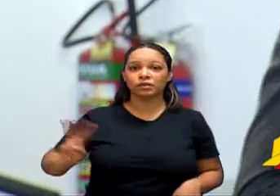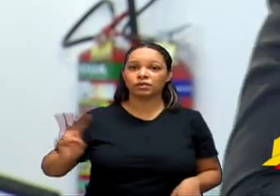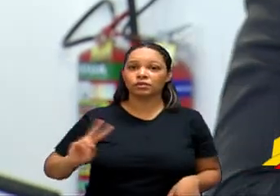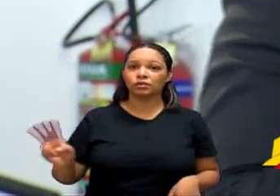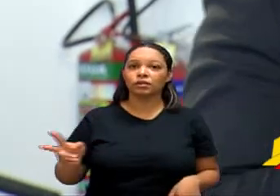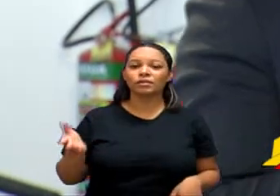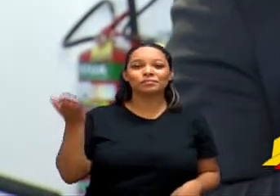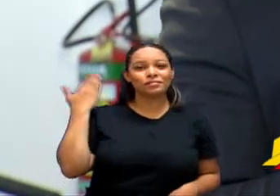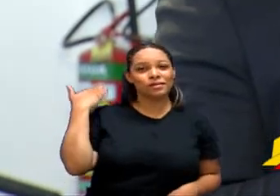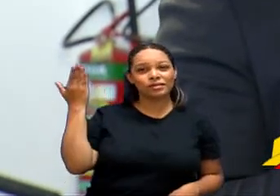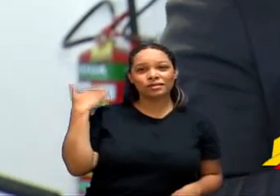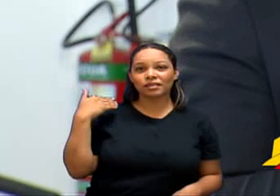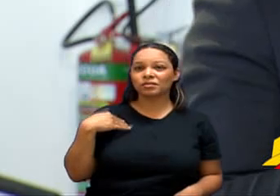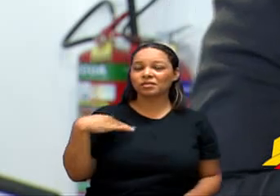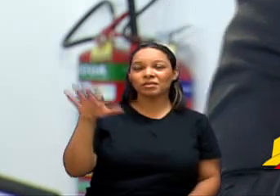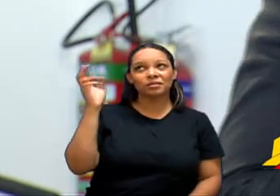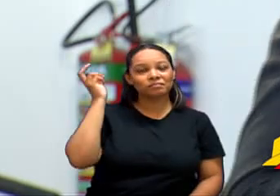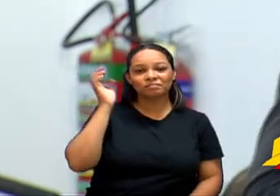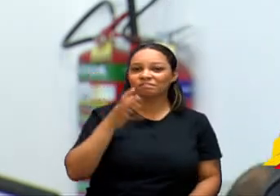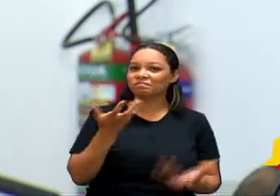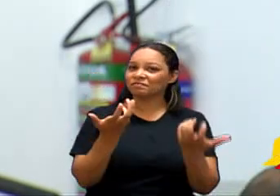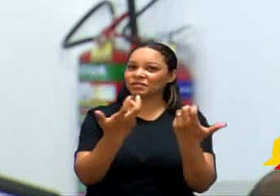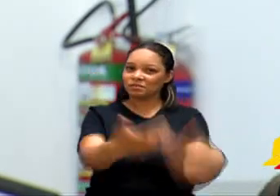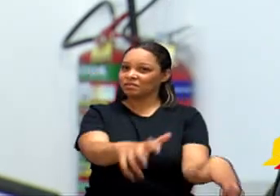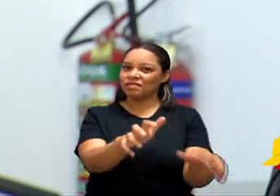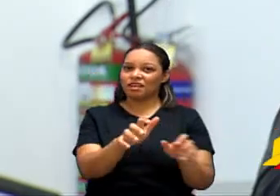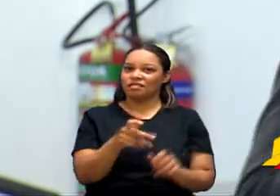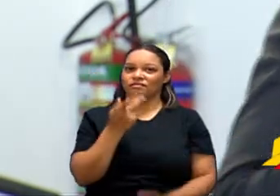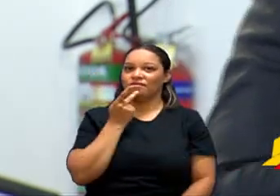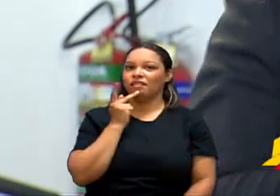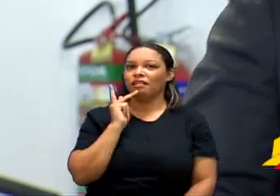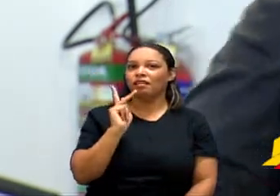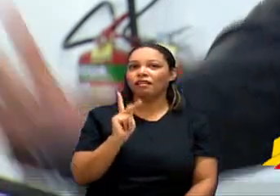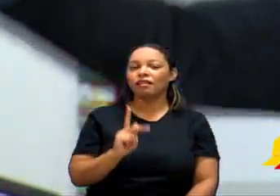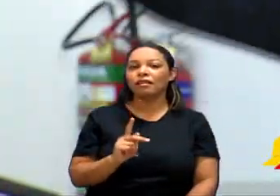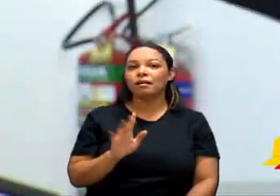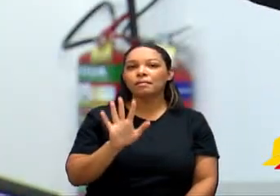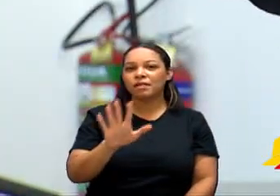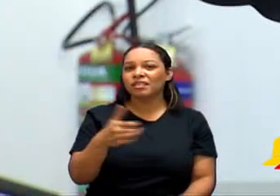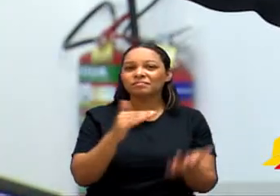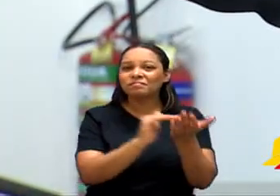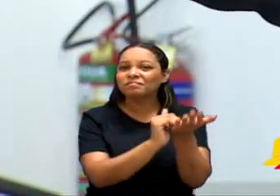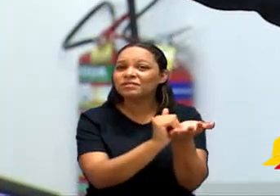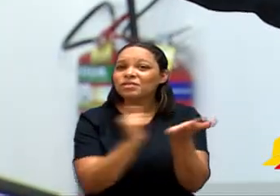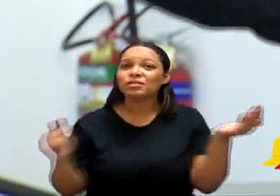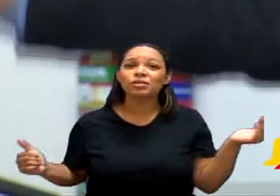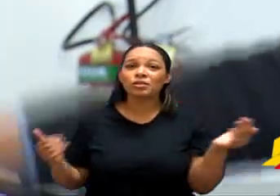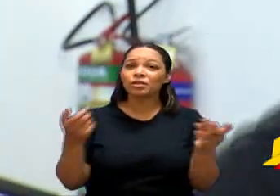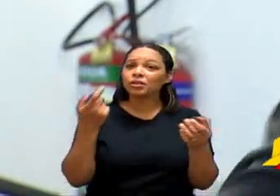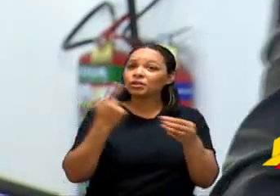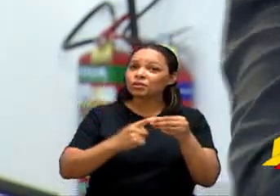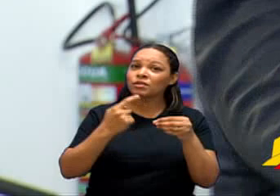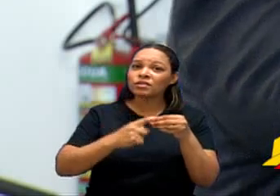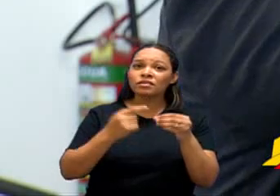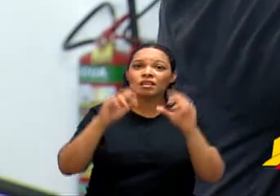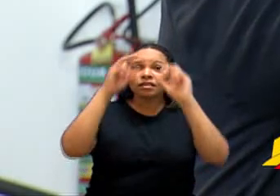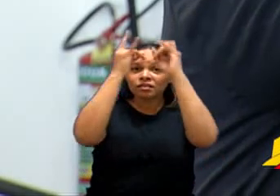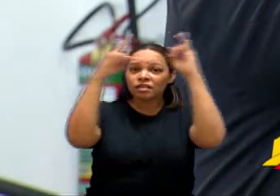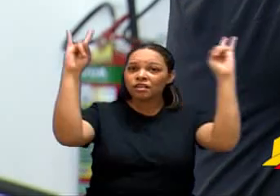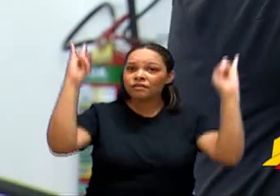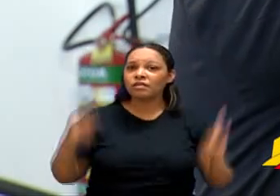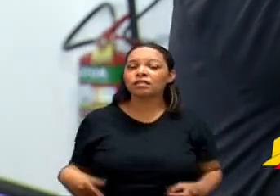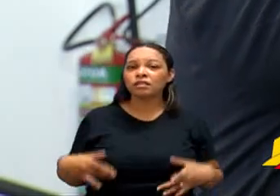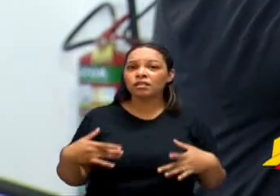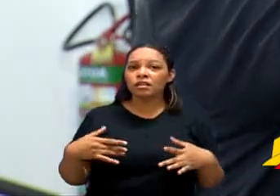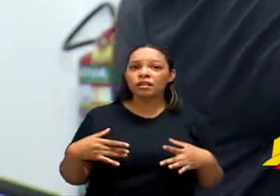passado... E eu não quero nem citar ninguém, mas tiraram a Feira da Barganha da cidade e jogaram lá longe,